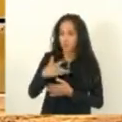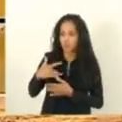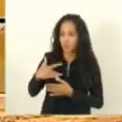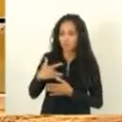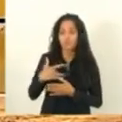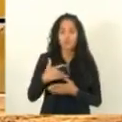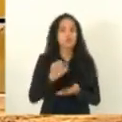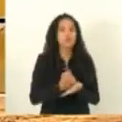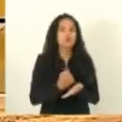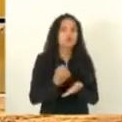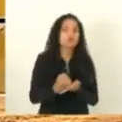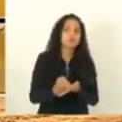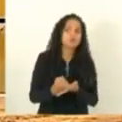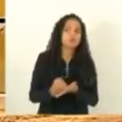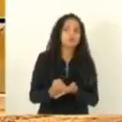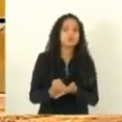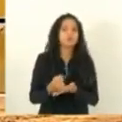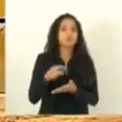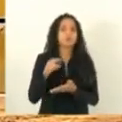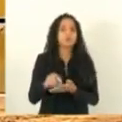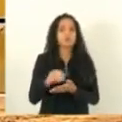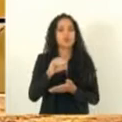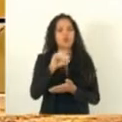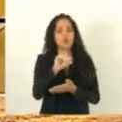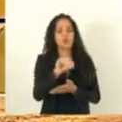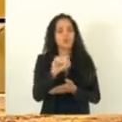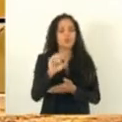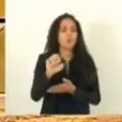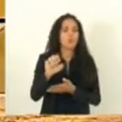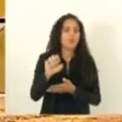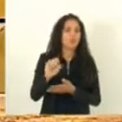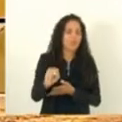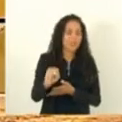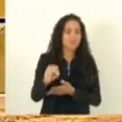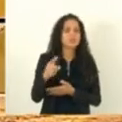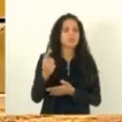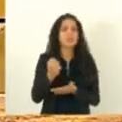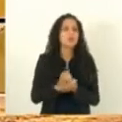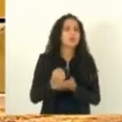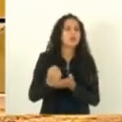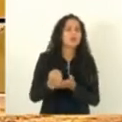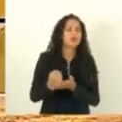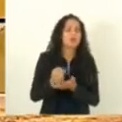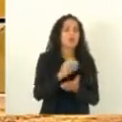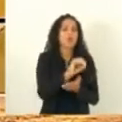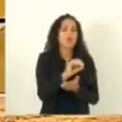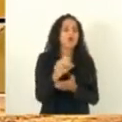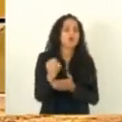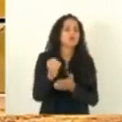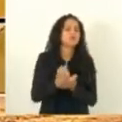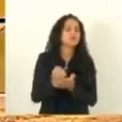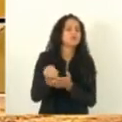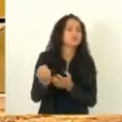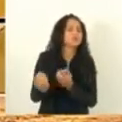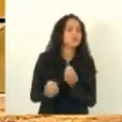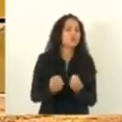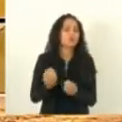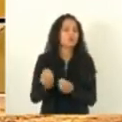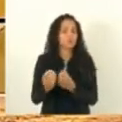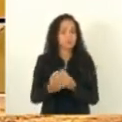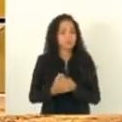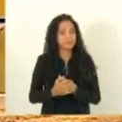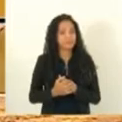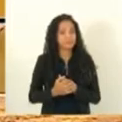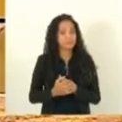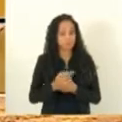Da saúde. Como se contrata essas OS? Como se faz contratos com essas OS? Por quê?